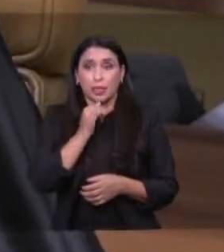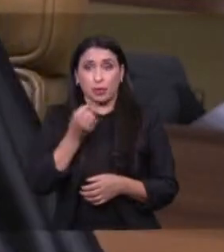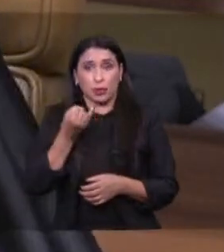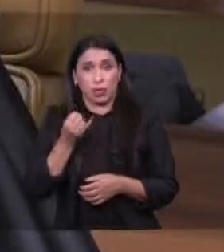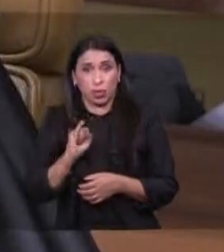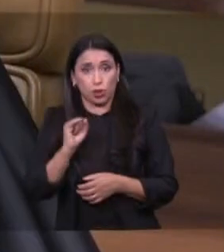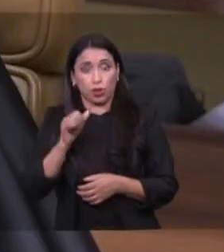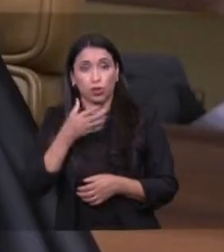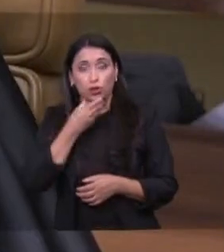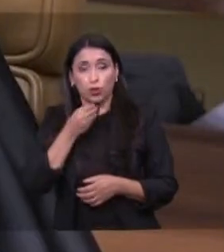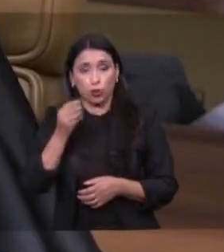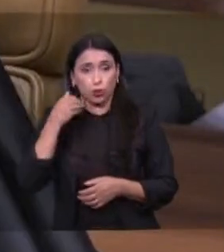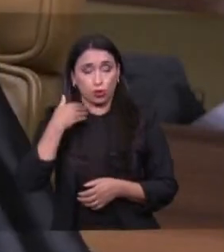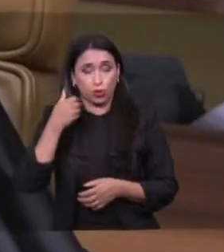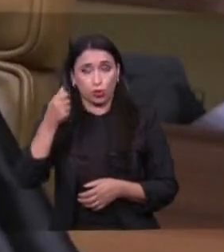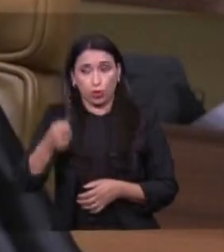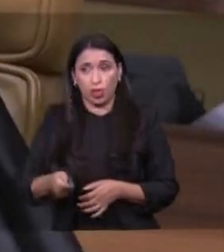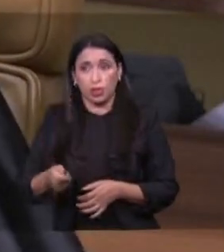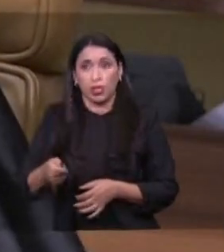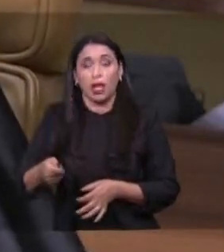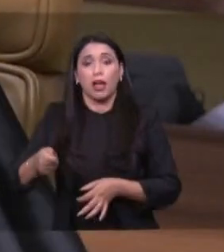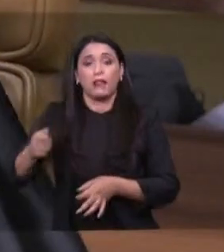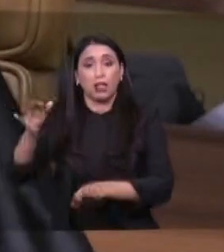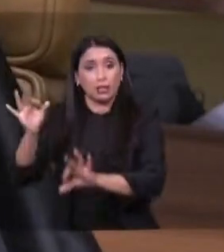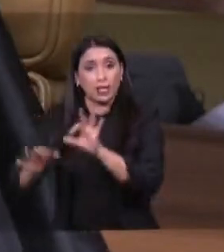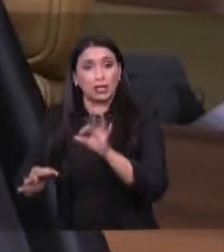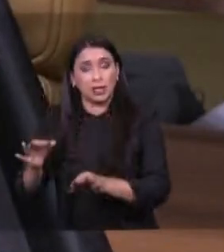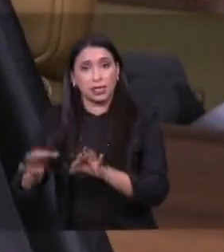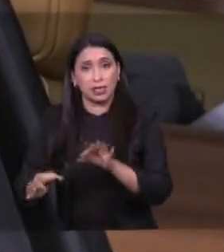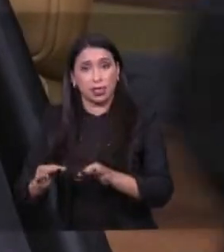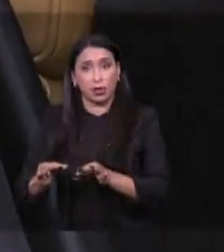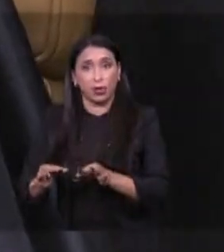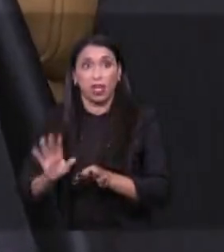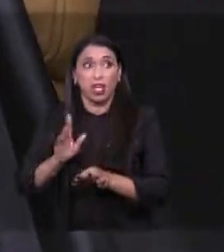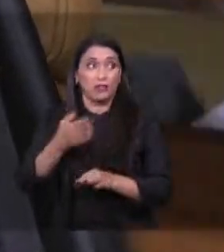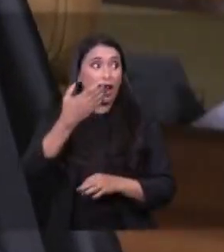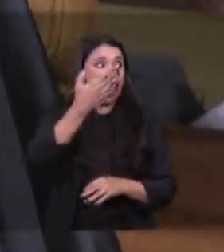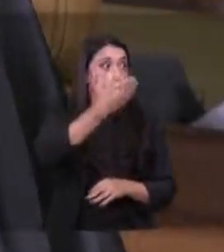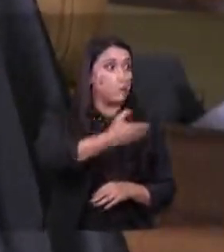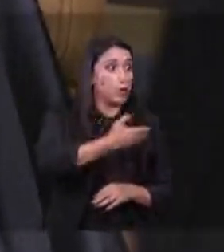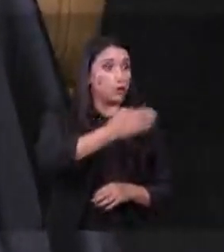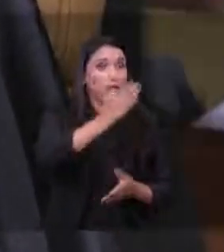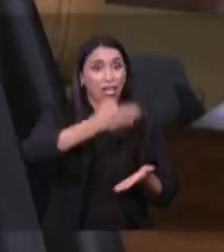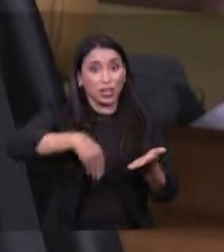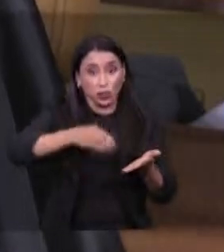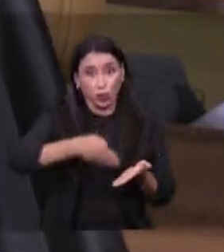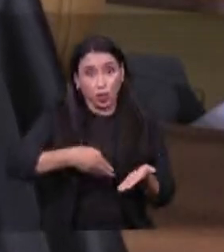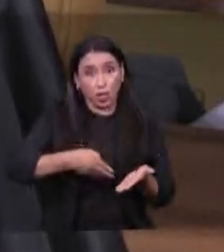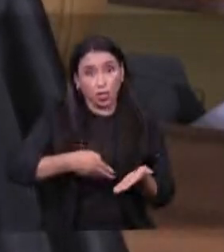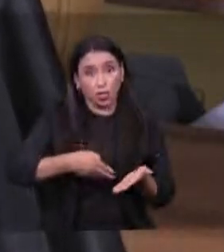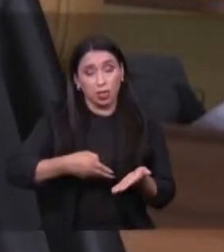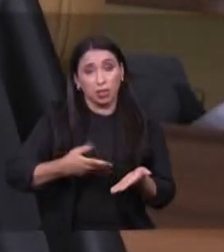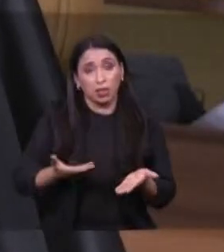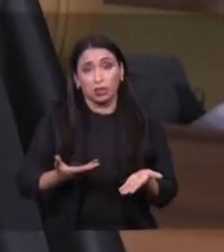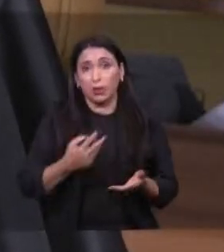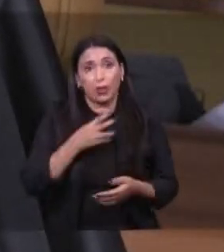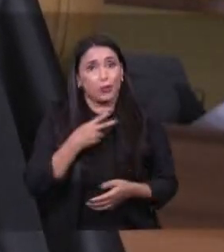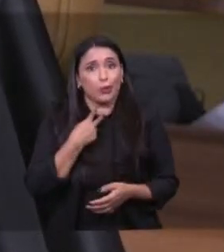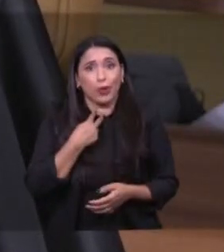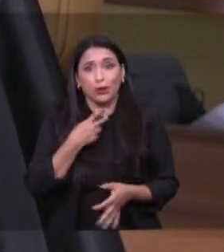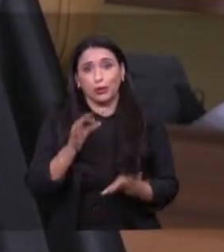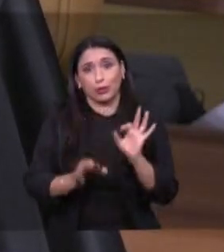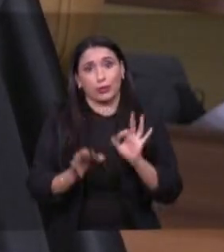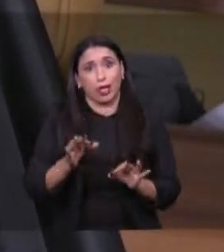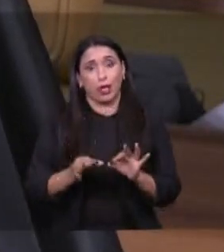dizer essa prova é nula, ele não pode sentenciar, porque ele teve conhecimento de uma prova nula.